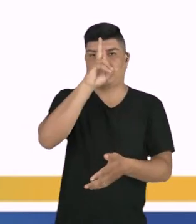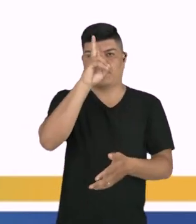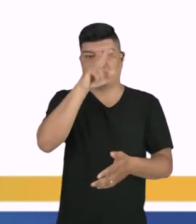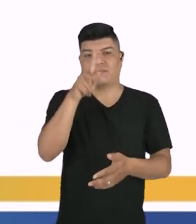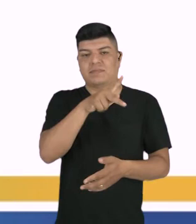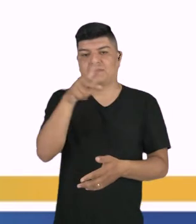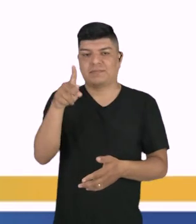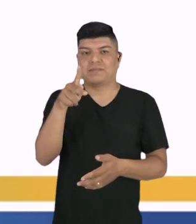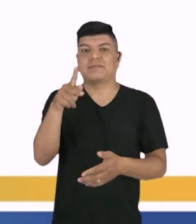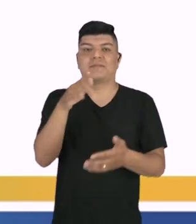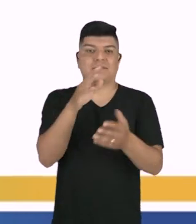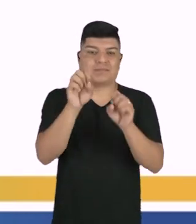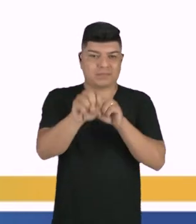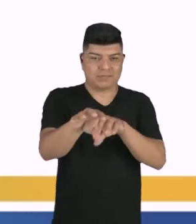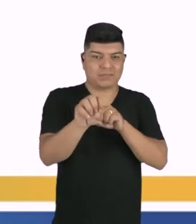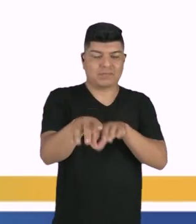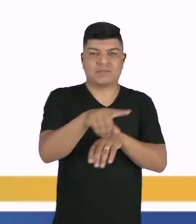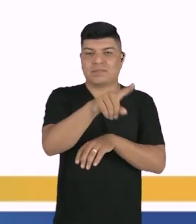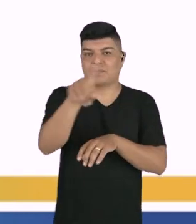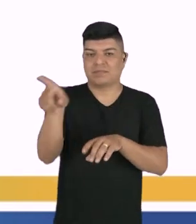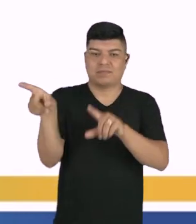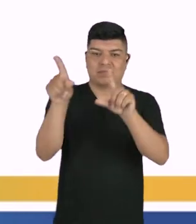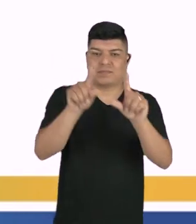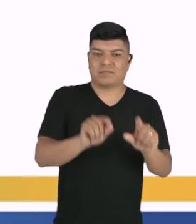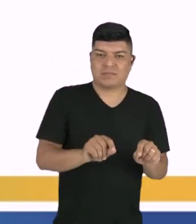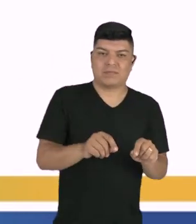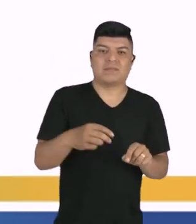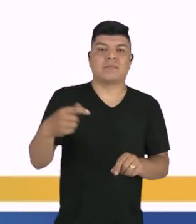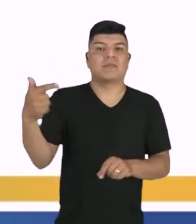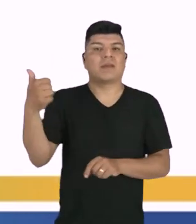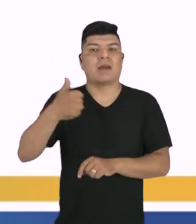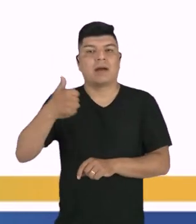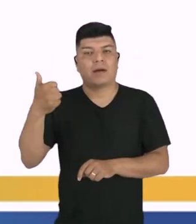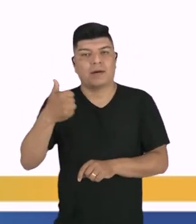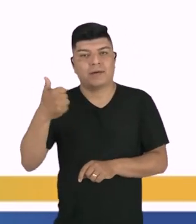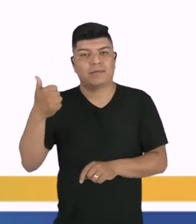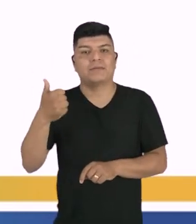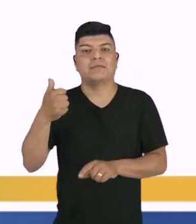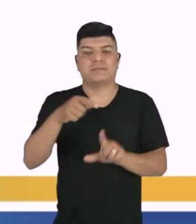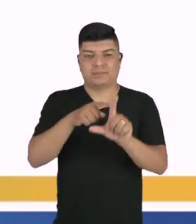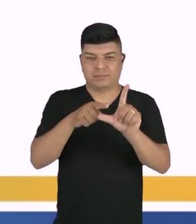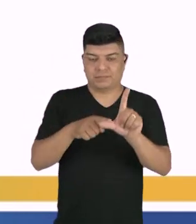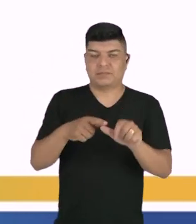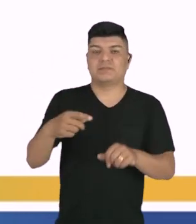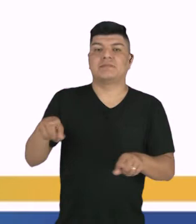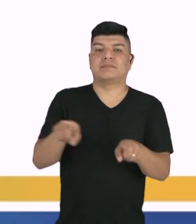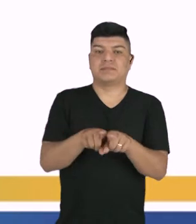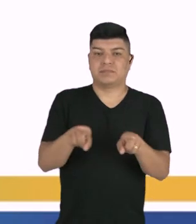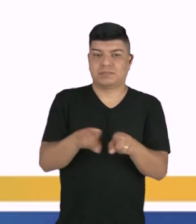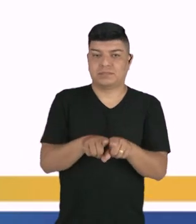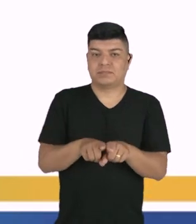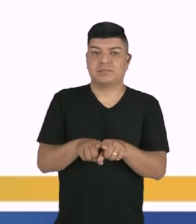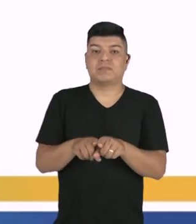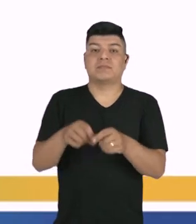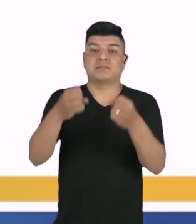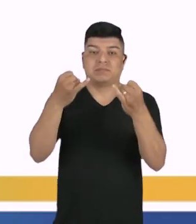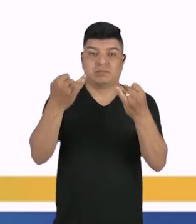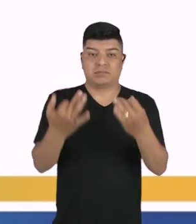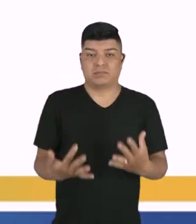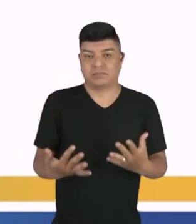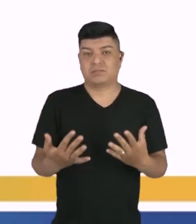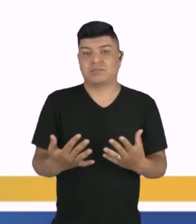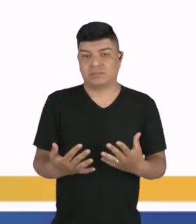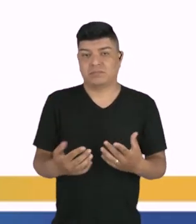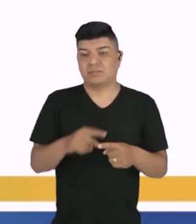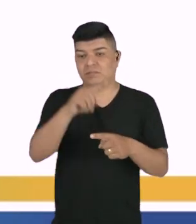professor trabalhou com vocês, né, a redução ao primeiro quadrante, então trabalhou também a definição e a expressão